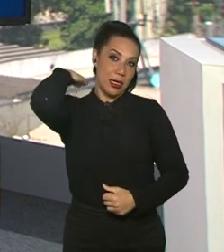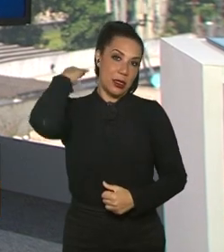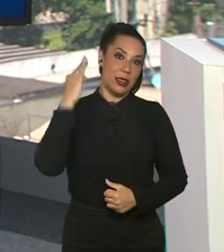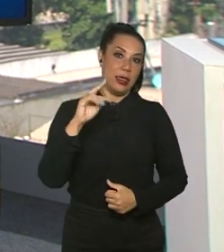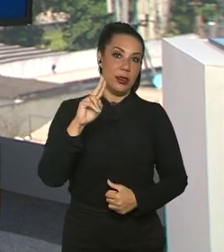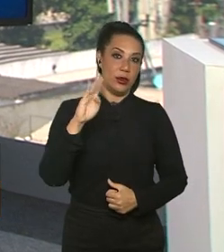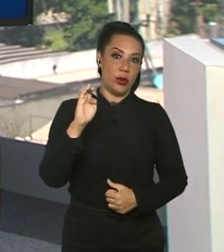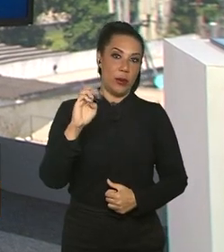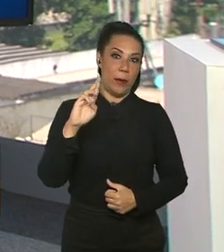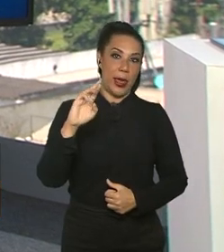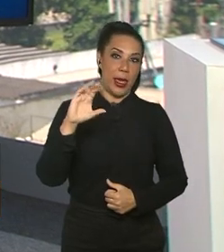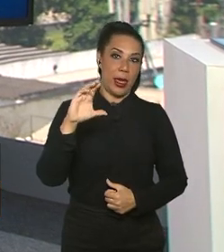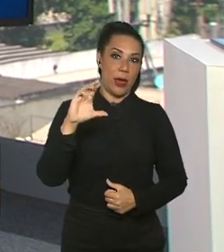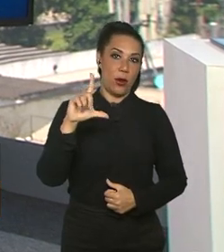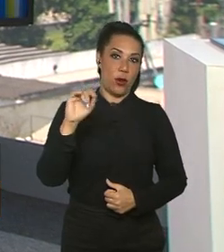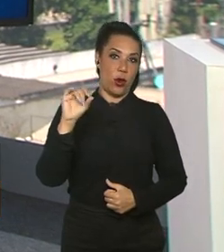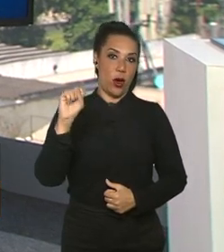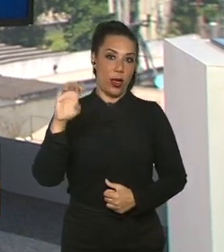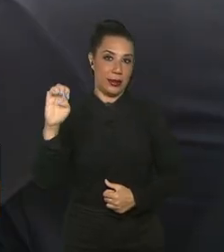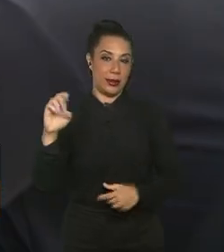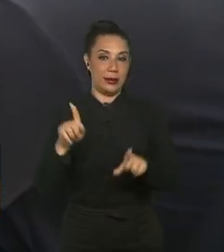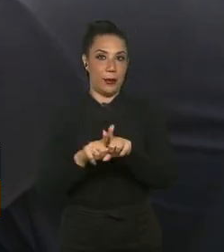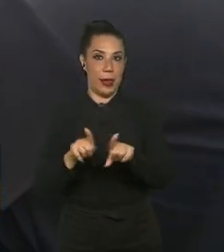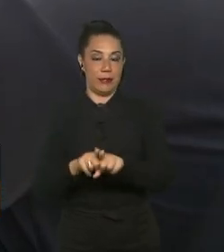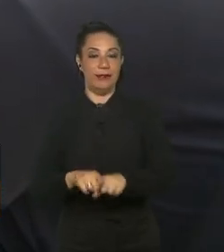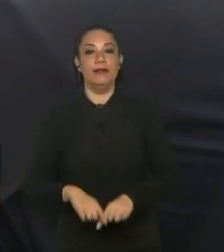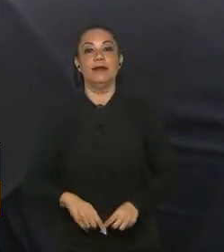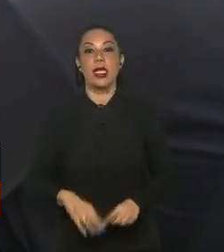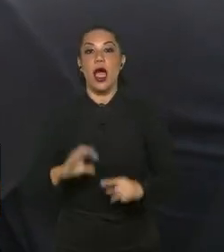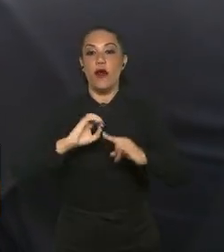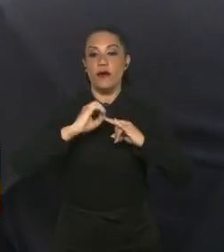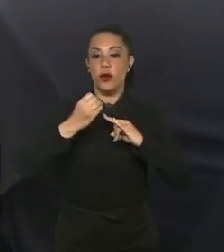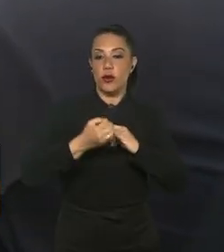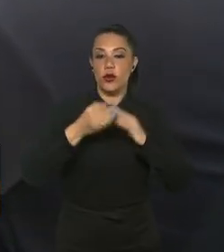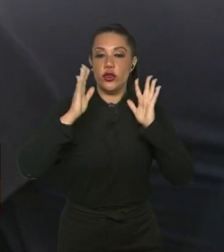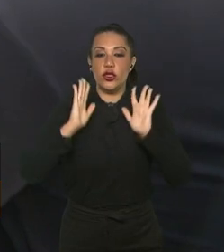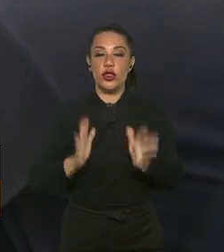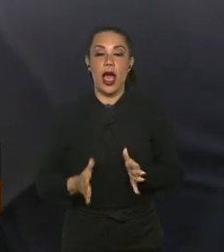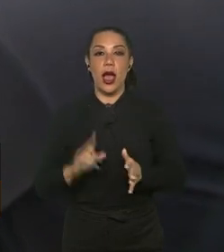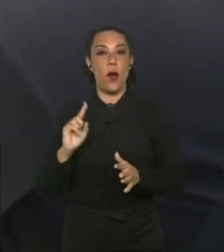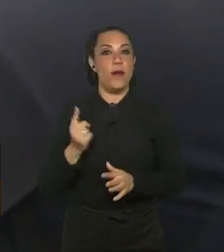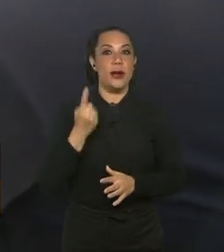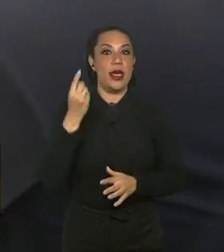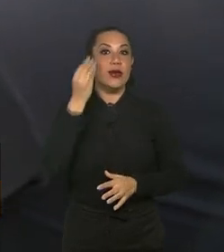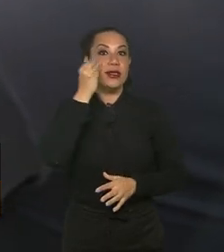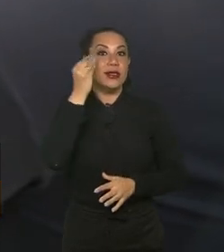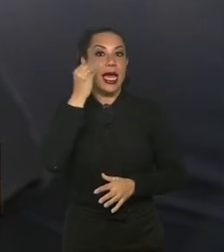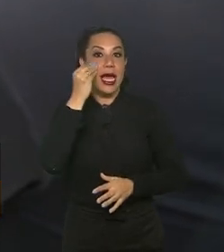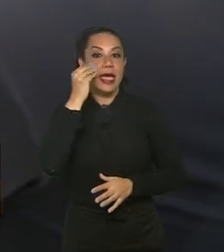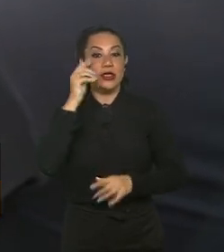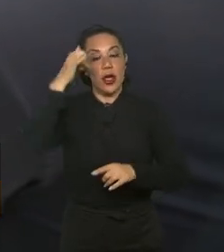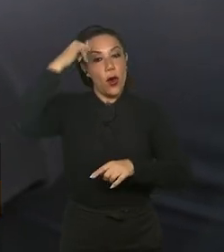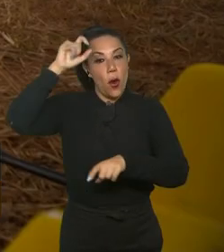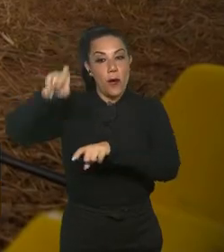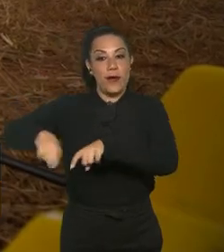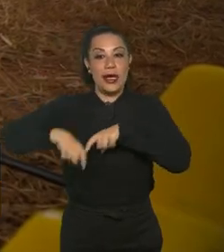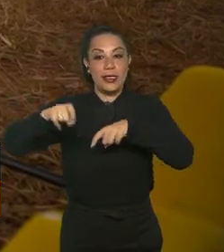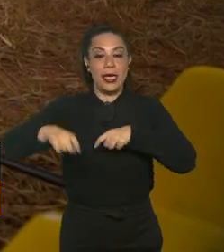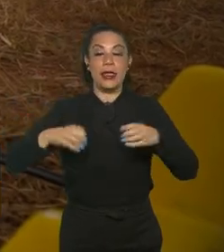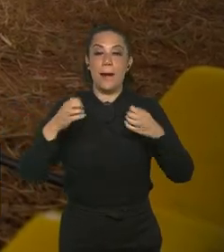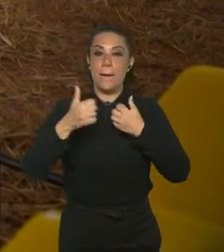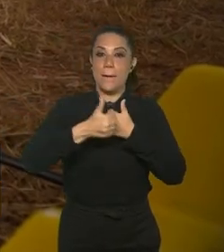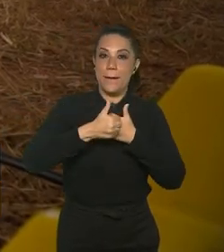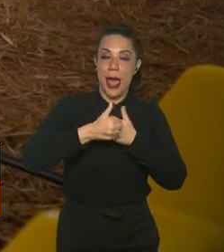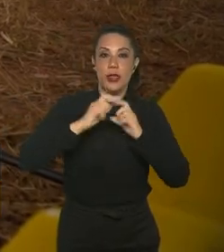Covid-19 e da tuberculose. A Fiocruz já realizou o primeiro teste em uma fazenda perto de Brasília